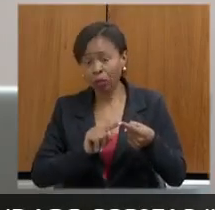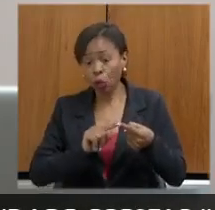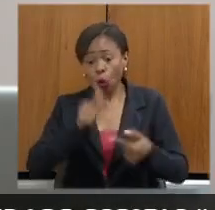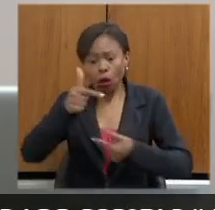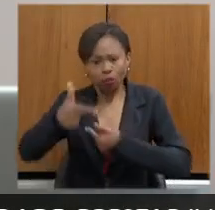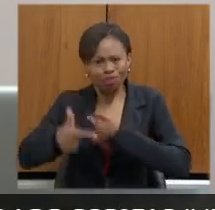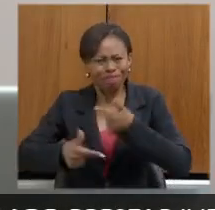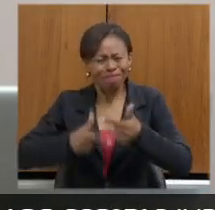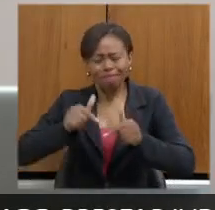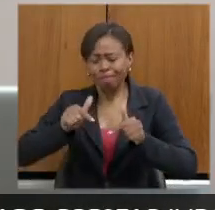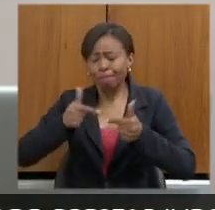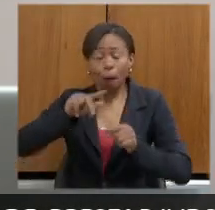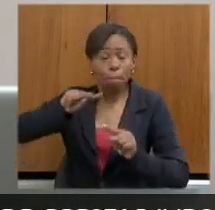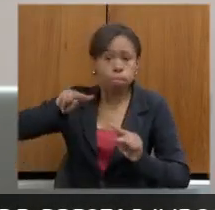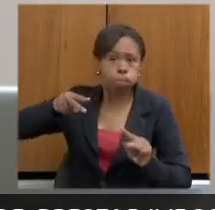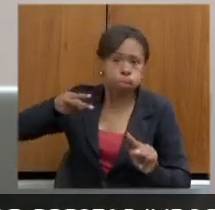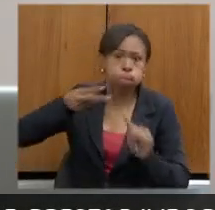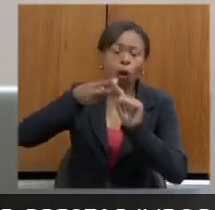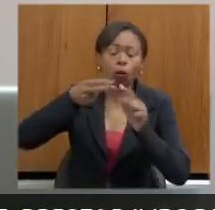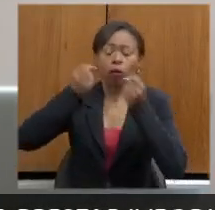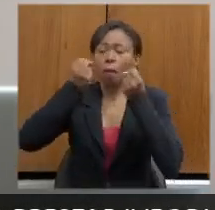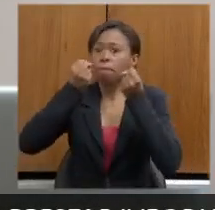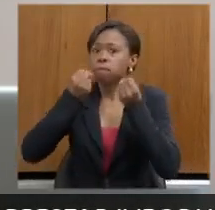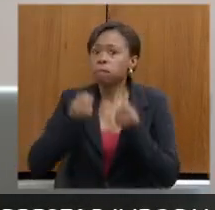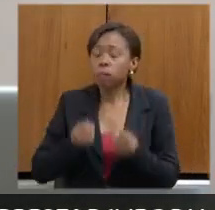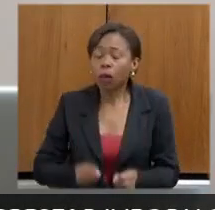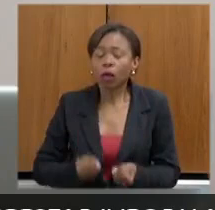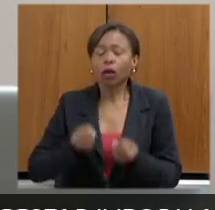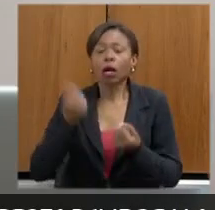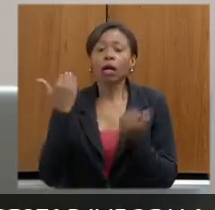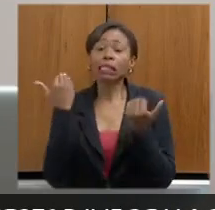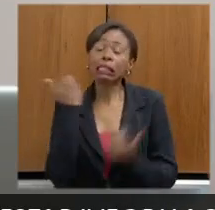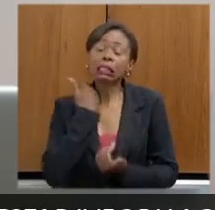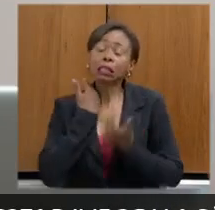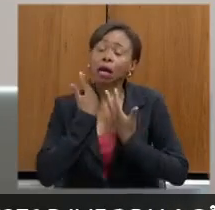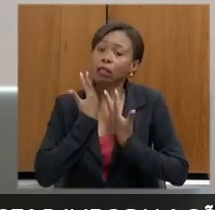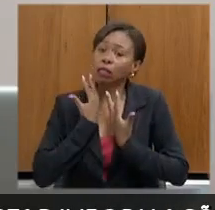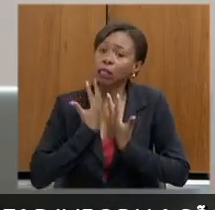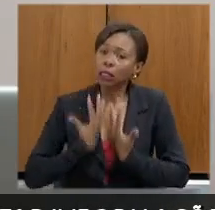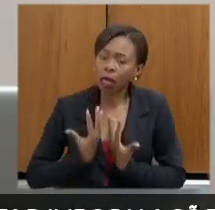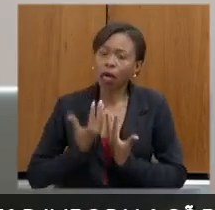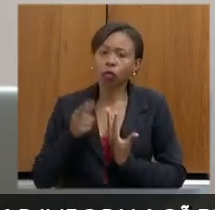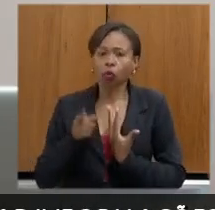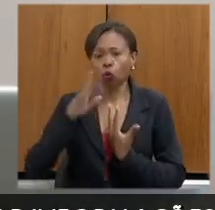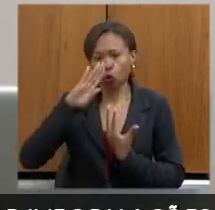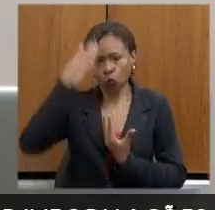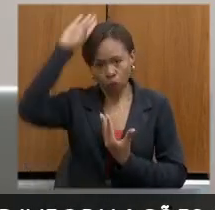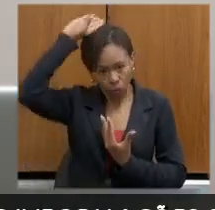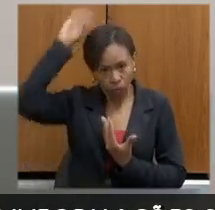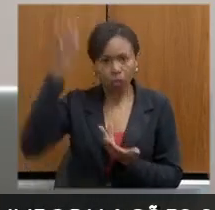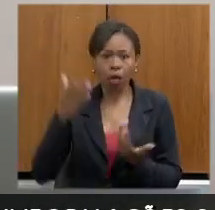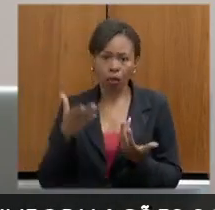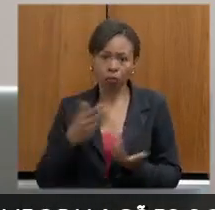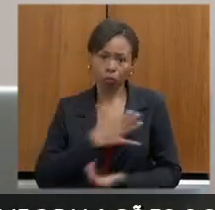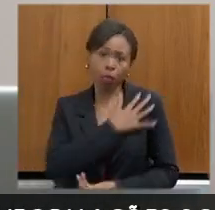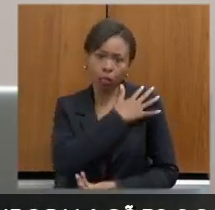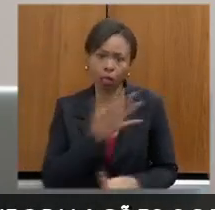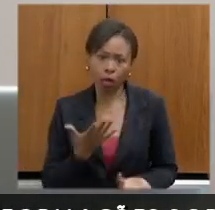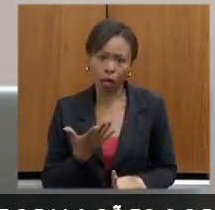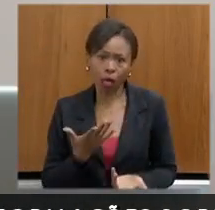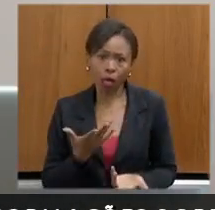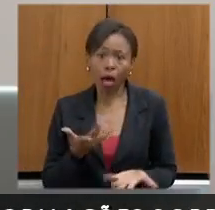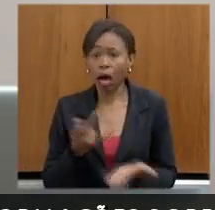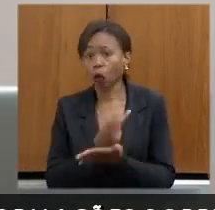de trabalho dos militares à exaustão militar qualifica sobrecarregado ele traz com ele o